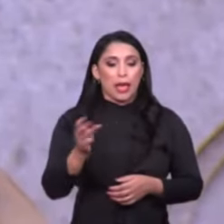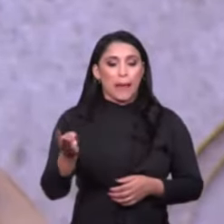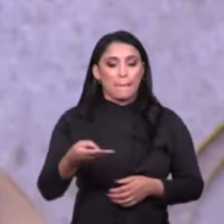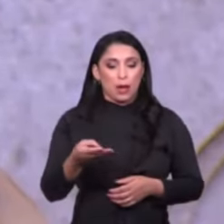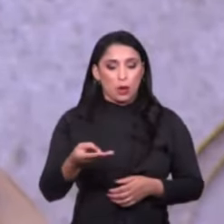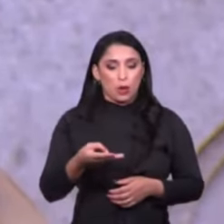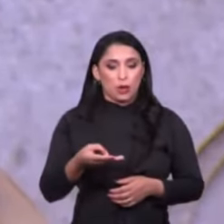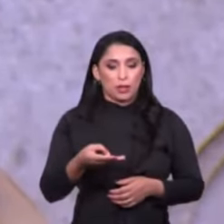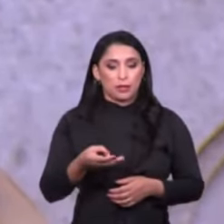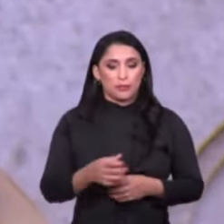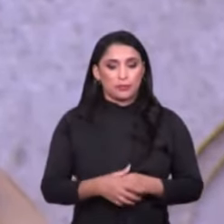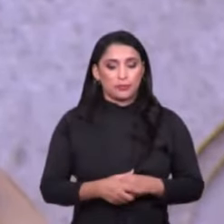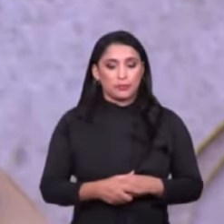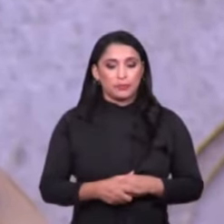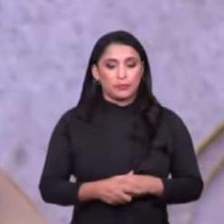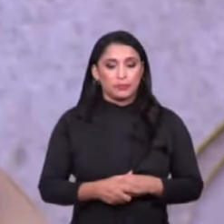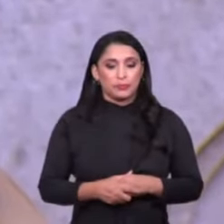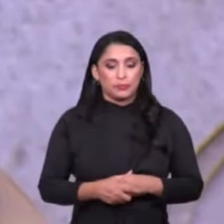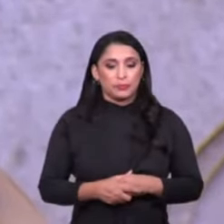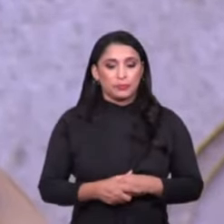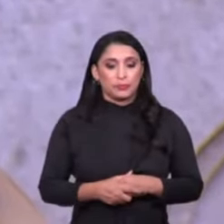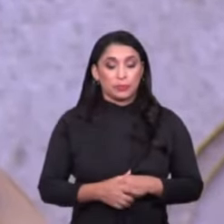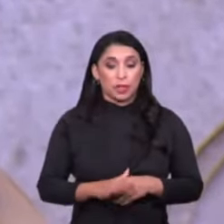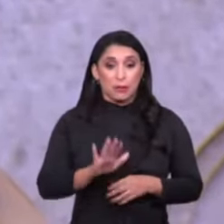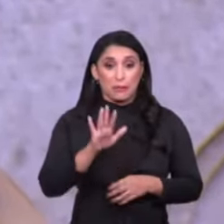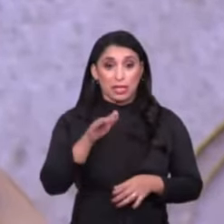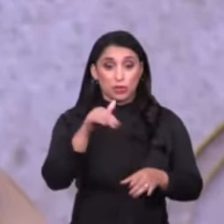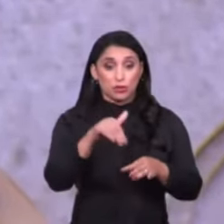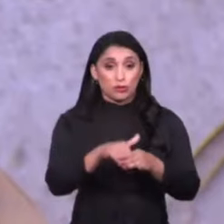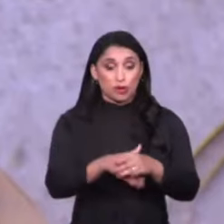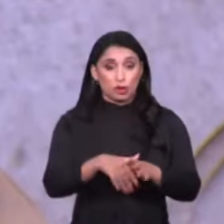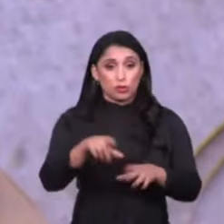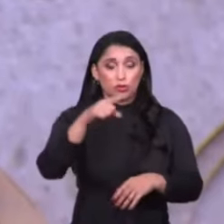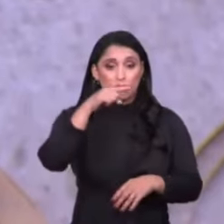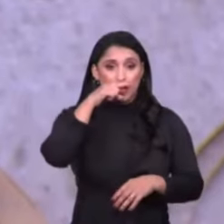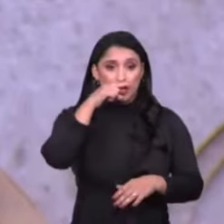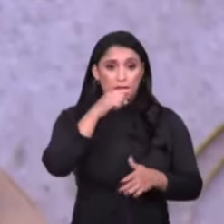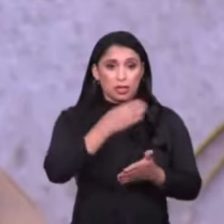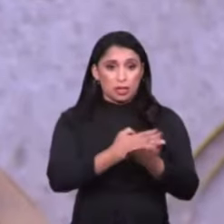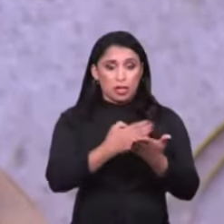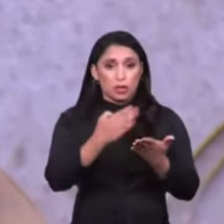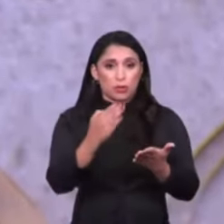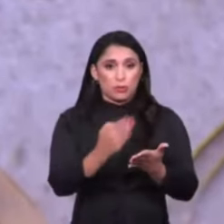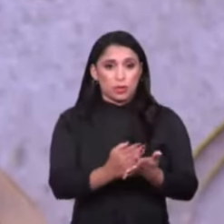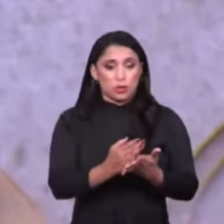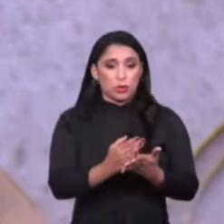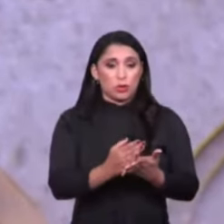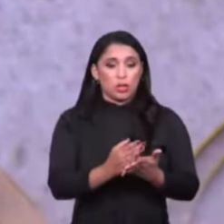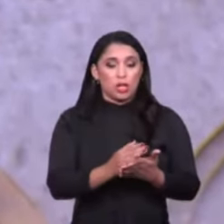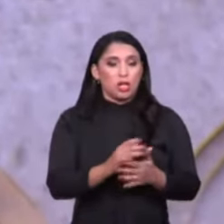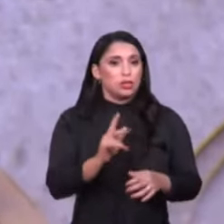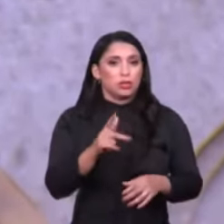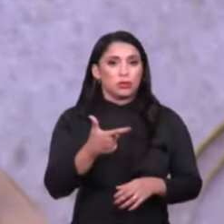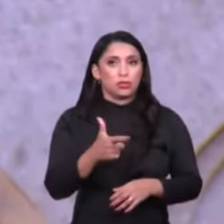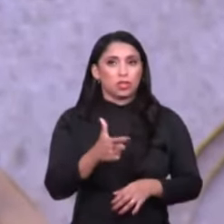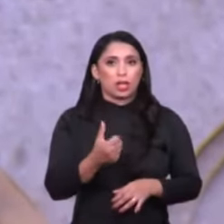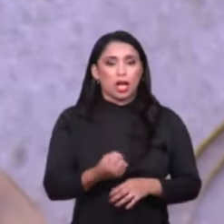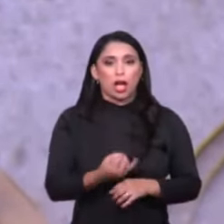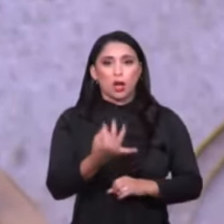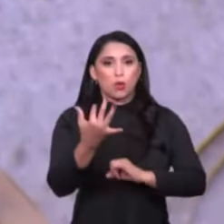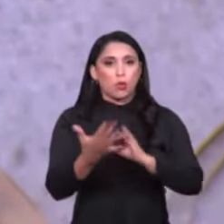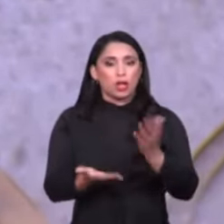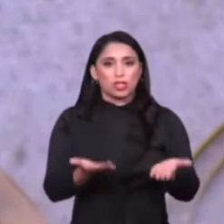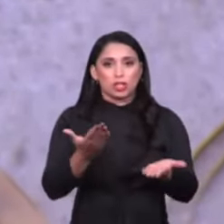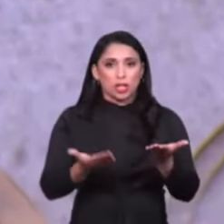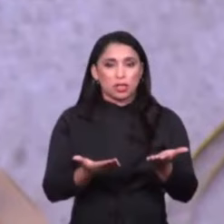maconha, mas no seu voto inicial não havia fixado uma quantidade, entendendo que esse era um papel